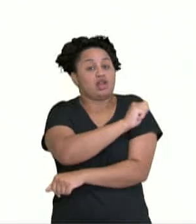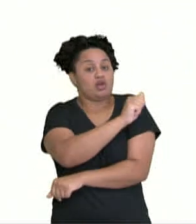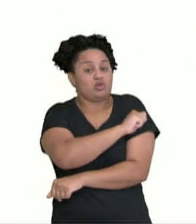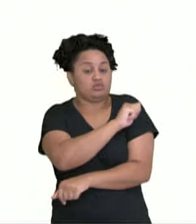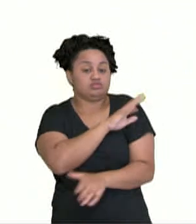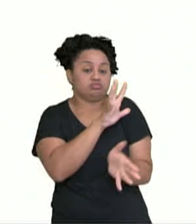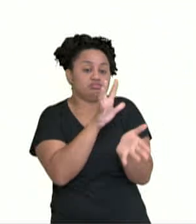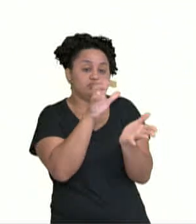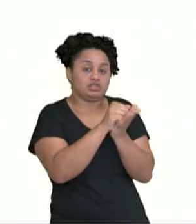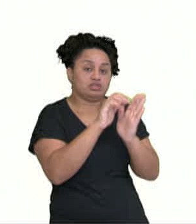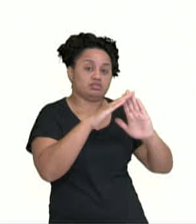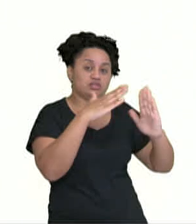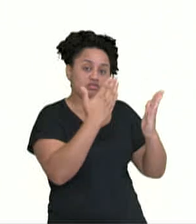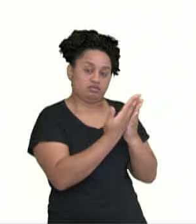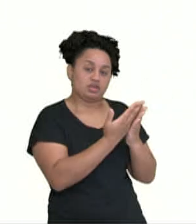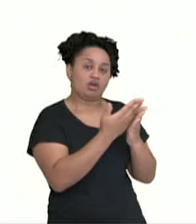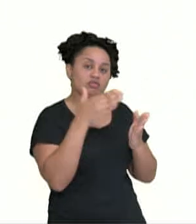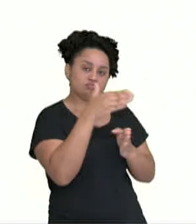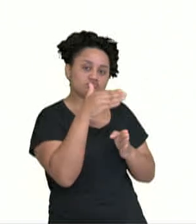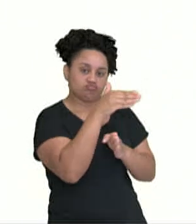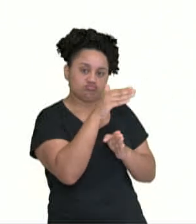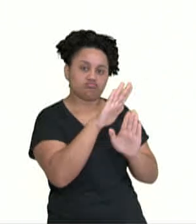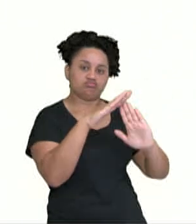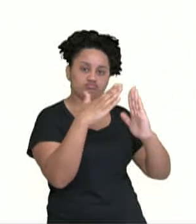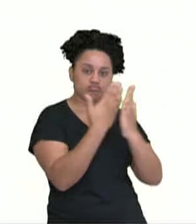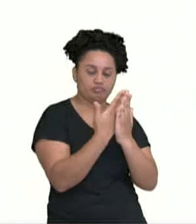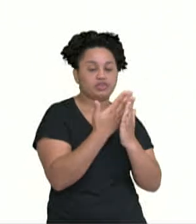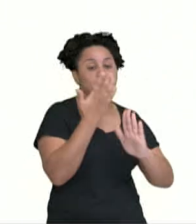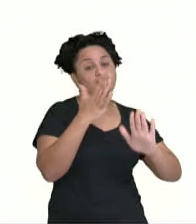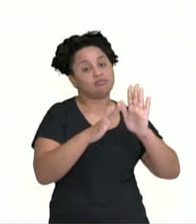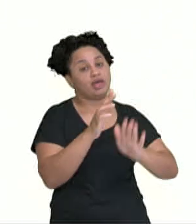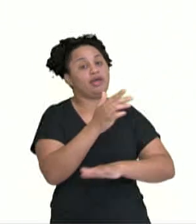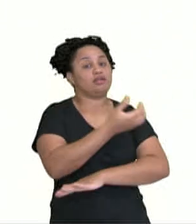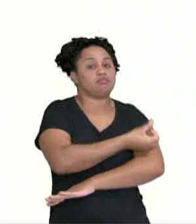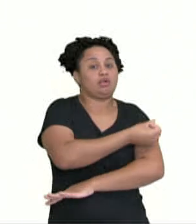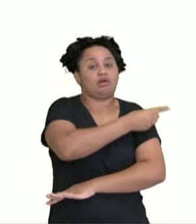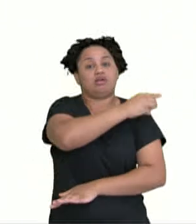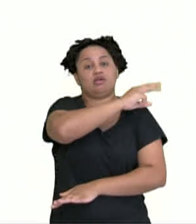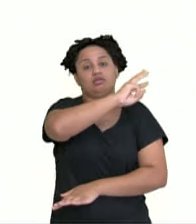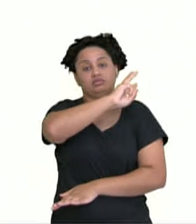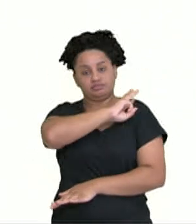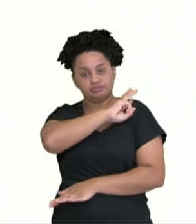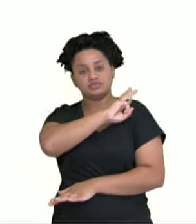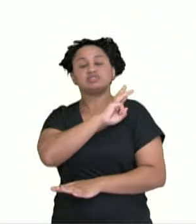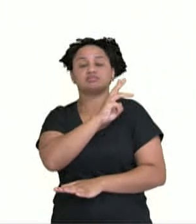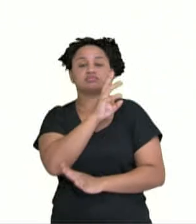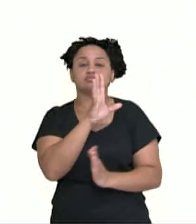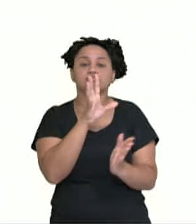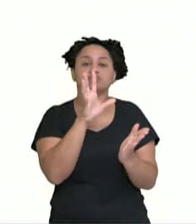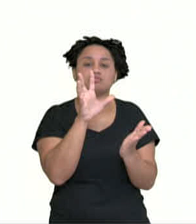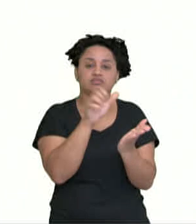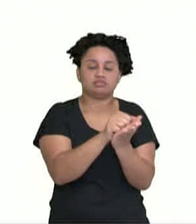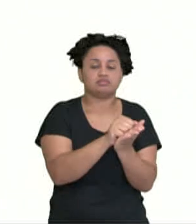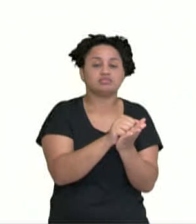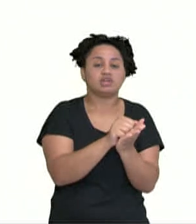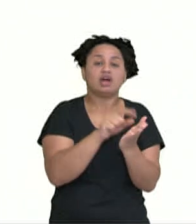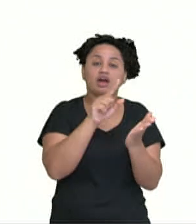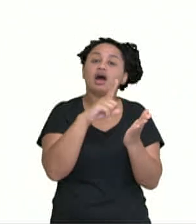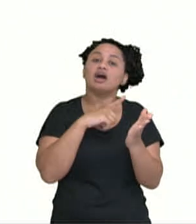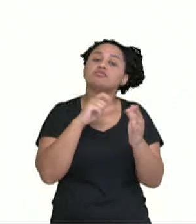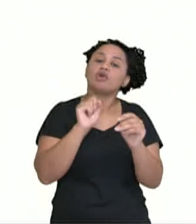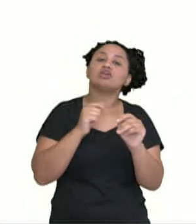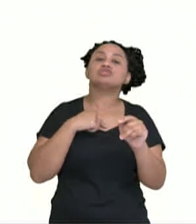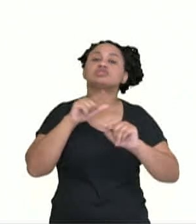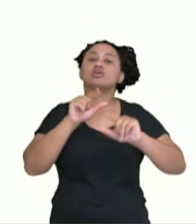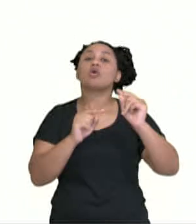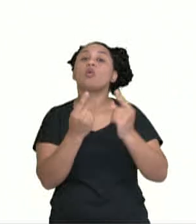matriculado numa escola regular. E dependendo da série ou ano, né, que ele está matriculado, haverão ali os